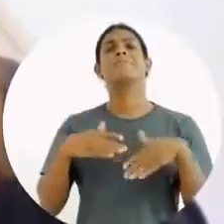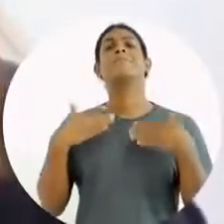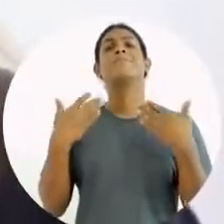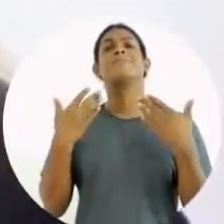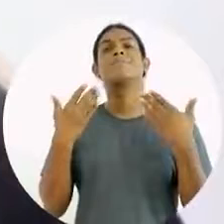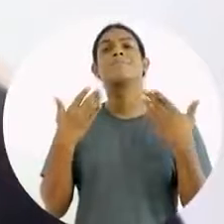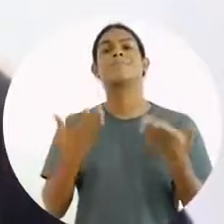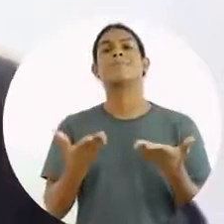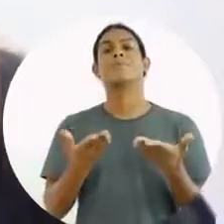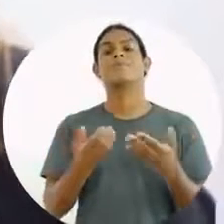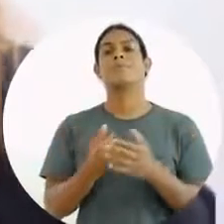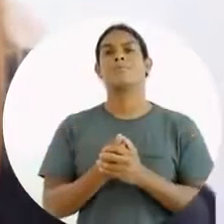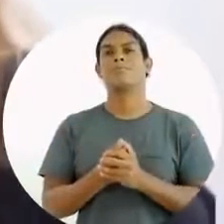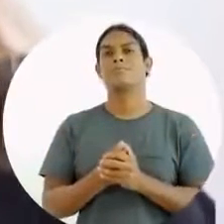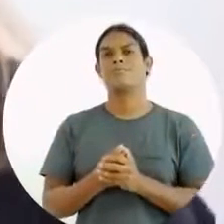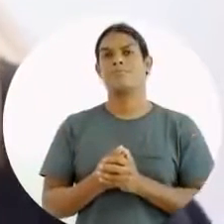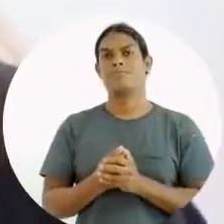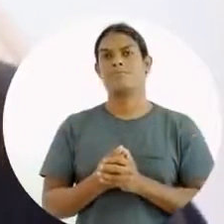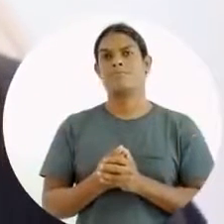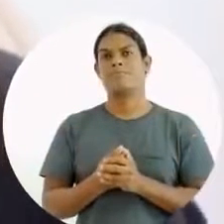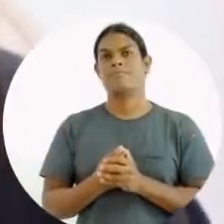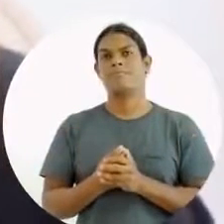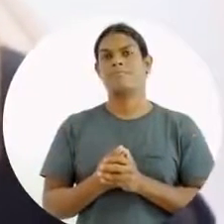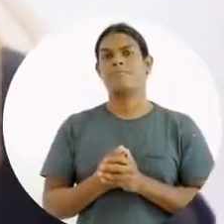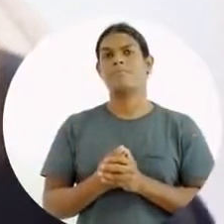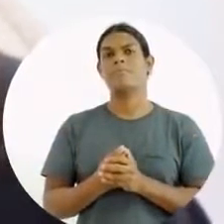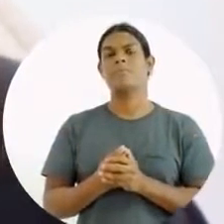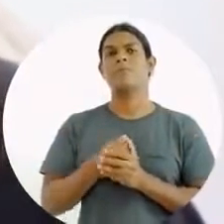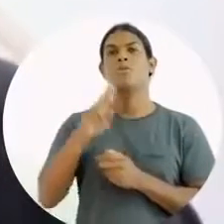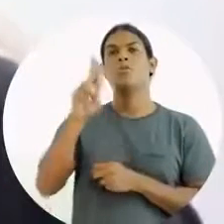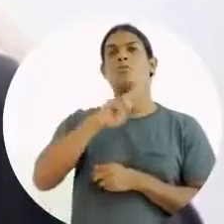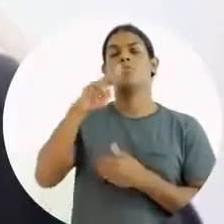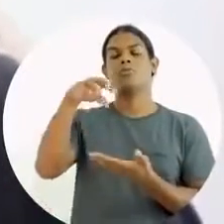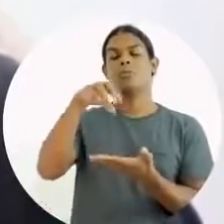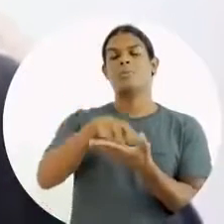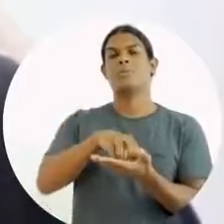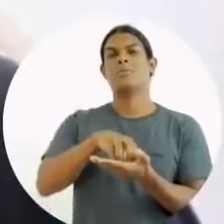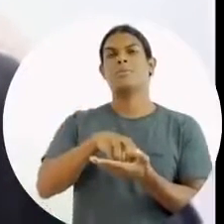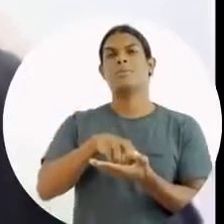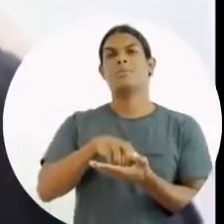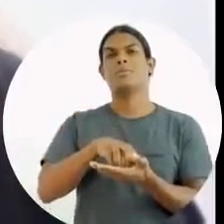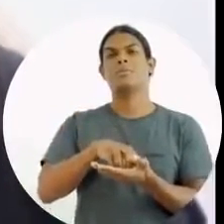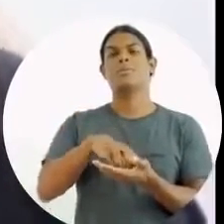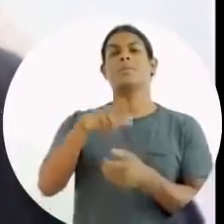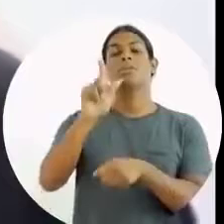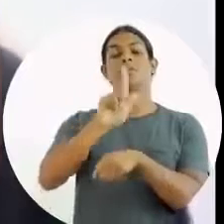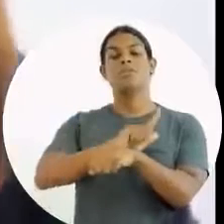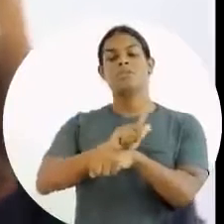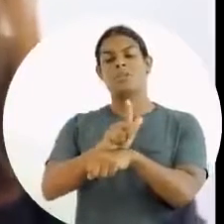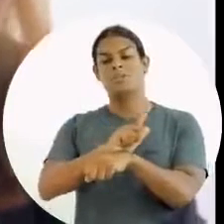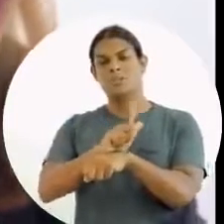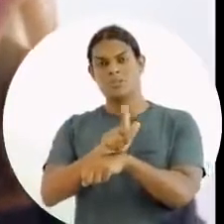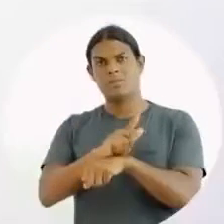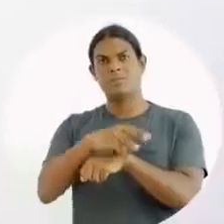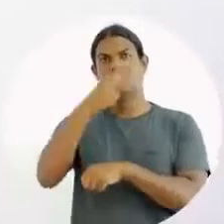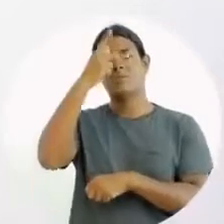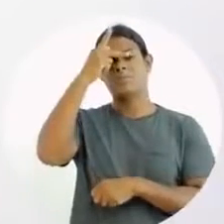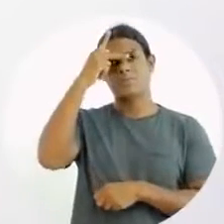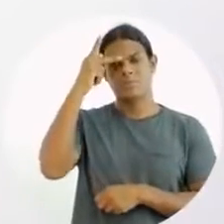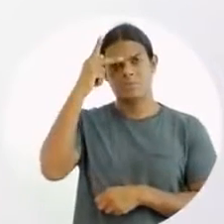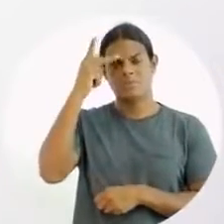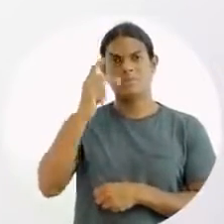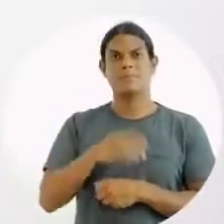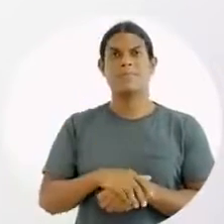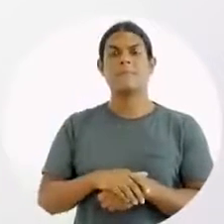seria essa nova nomenclatura a ser dada para esse departamento? Departamento de Gestão de Pessoas. E